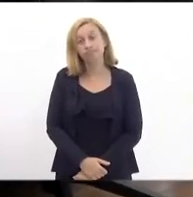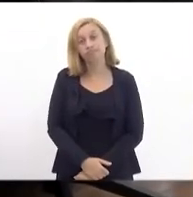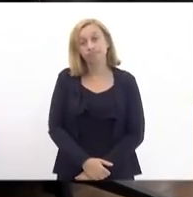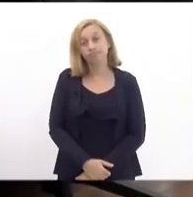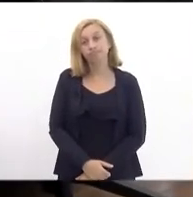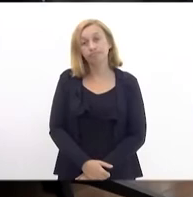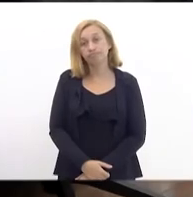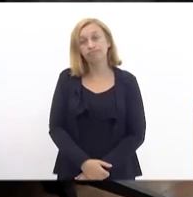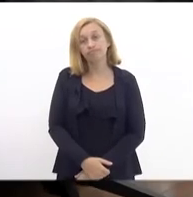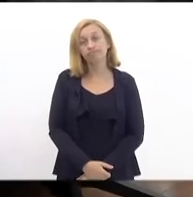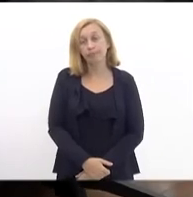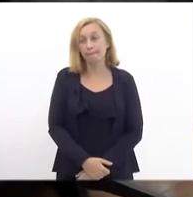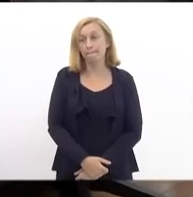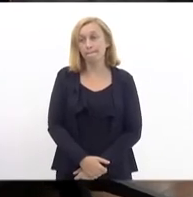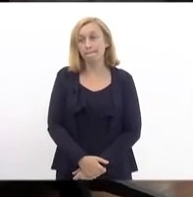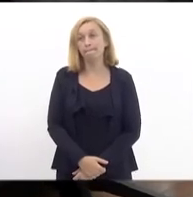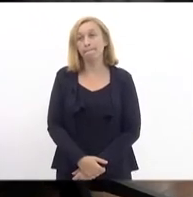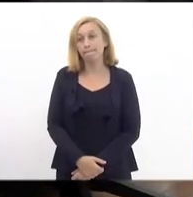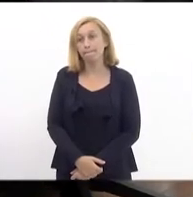o de trens.